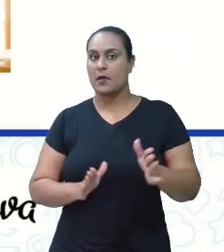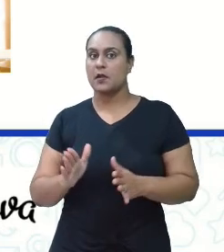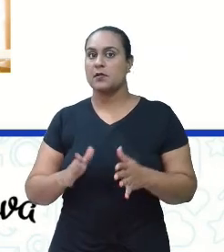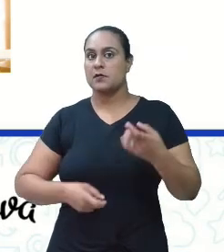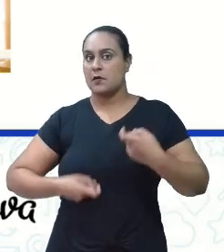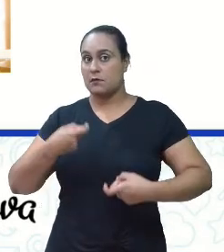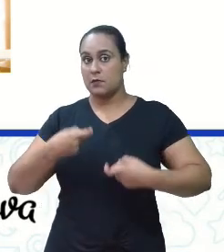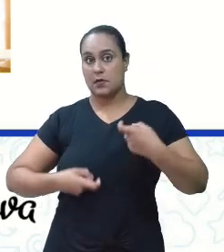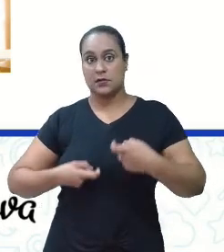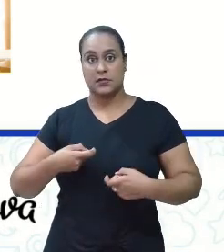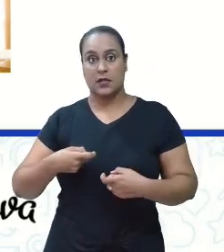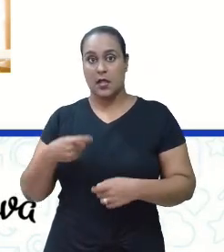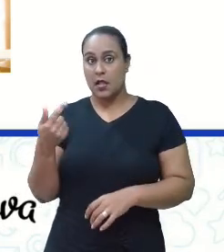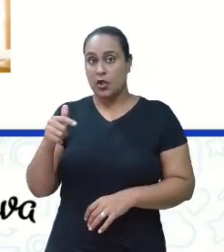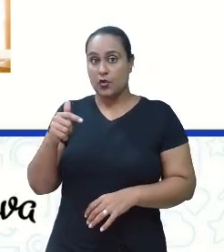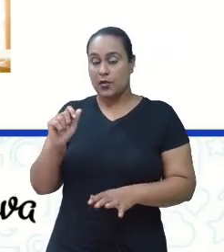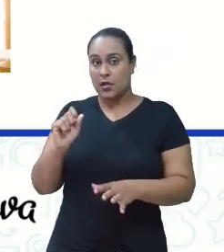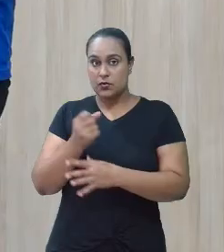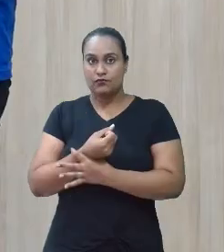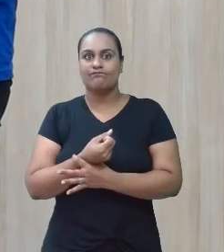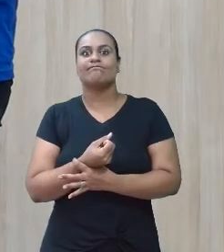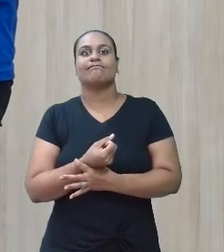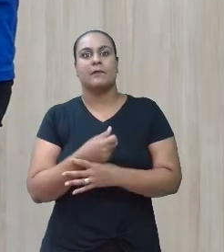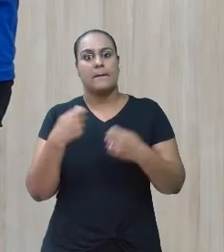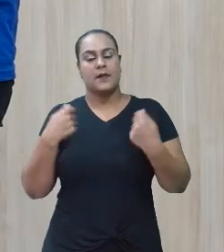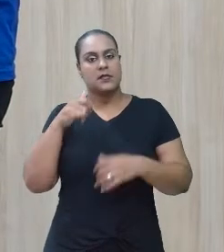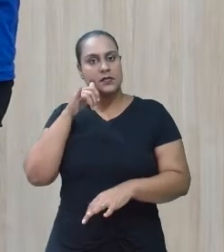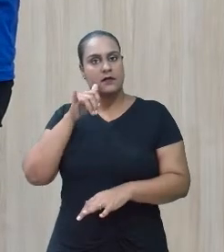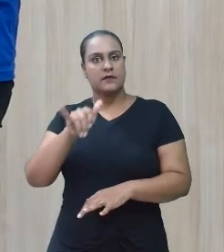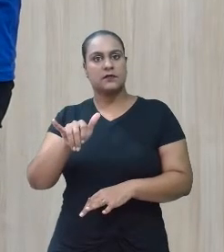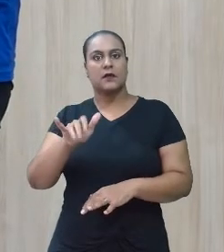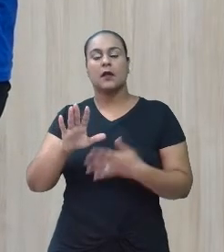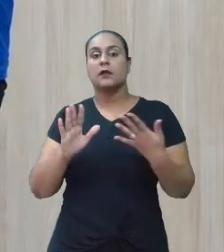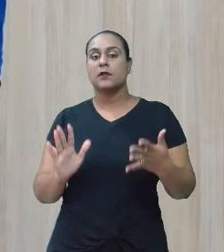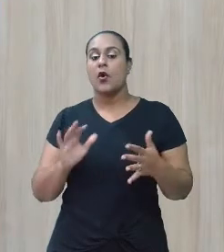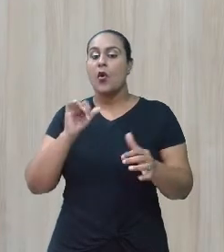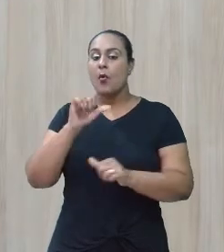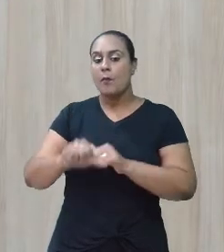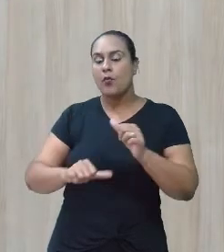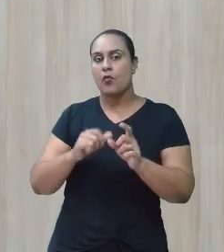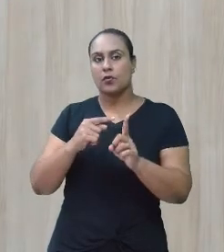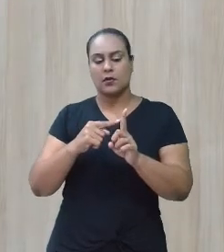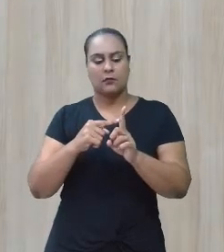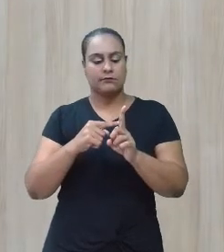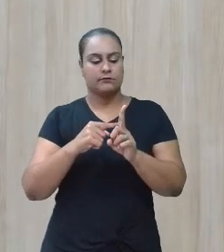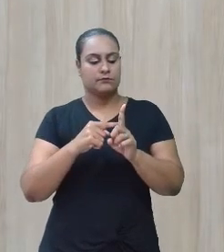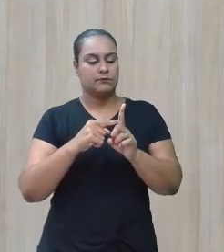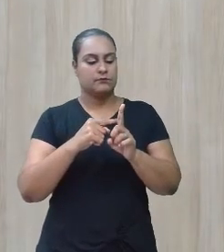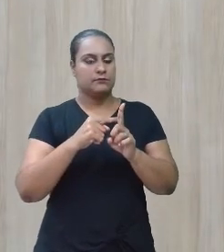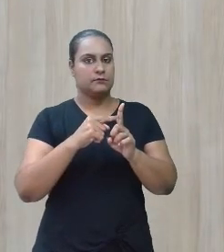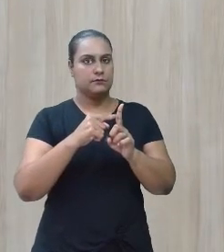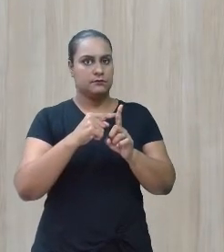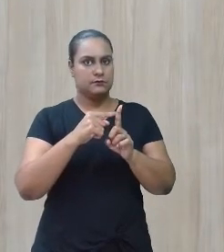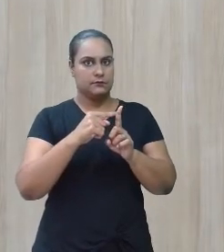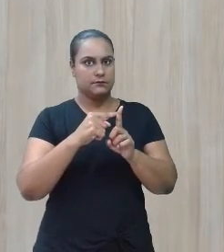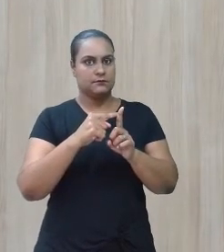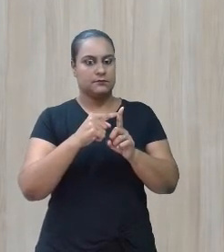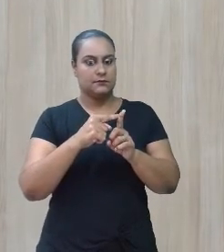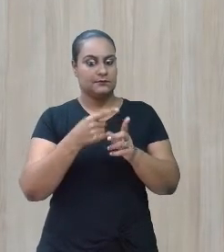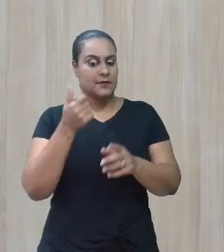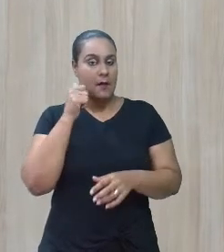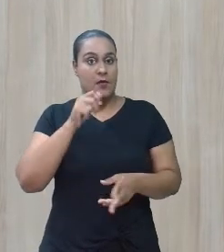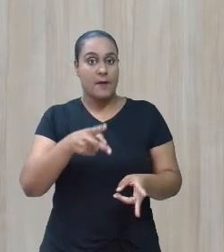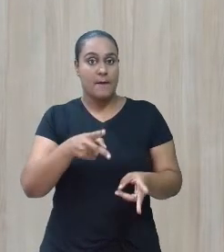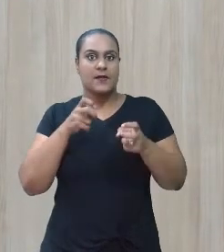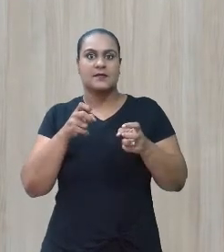sexual desprotegida deve ser evitada. Então, quando ocorre essa alteração de pelo menos 35 graus Celsius, a mulher já percebe que está